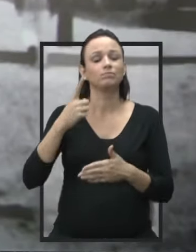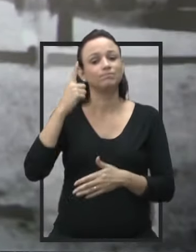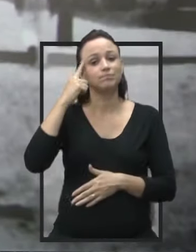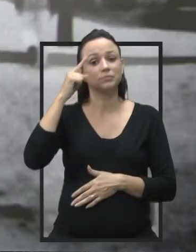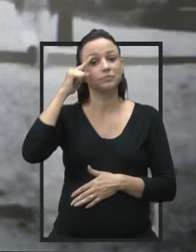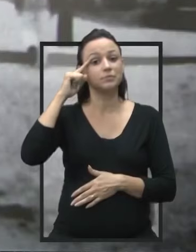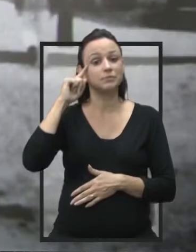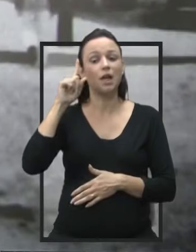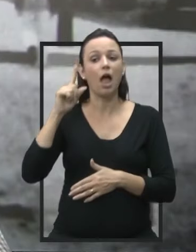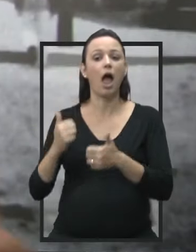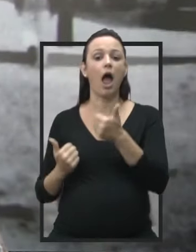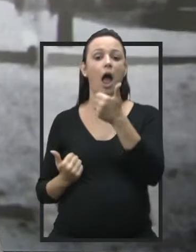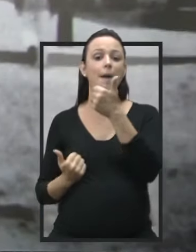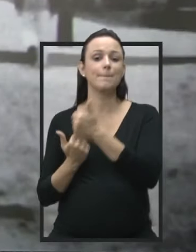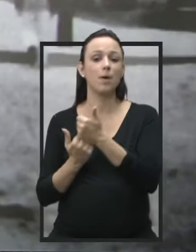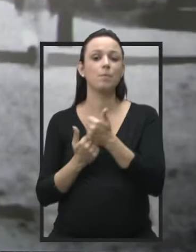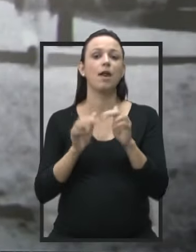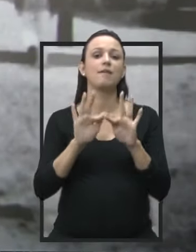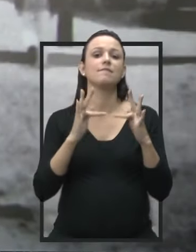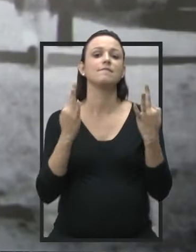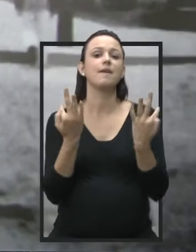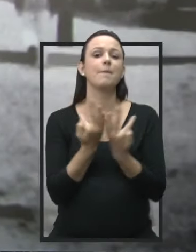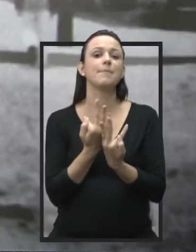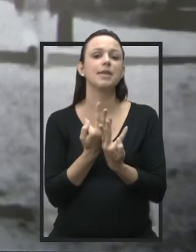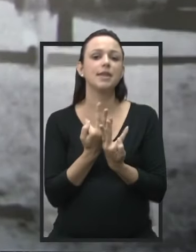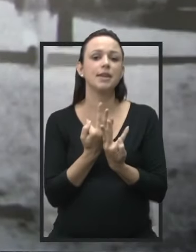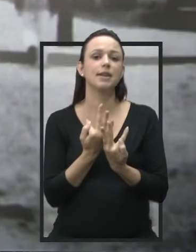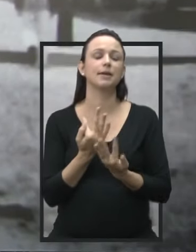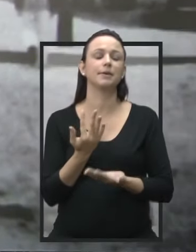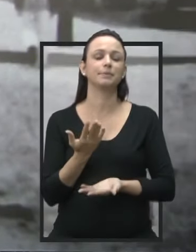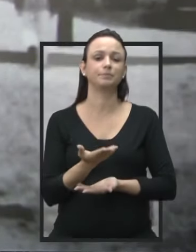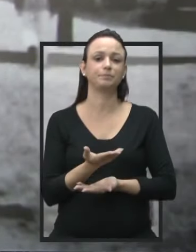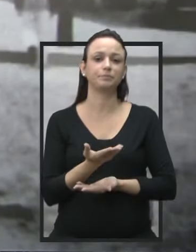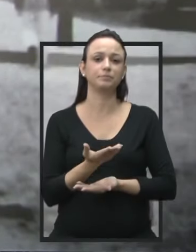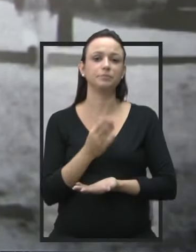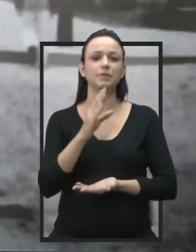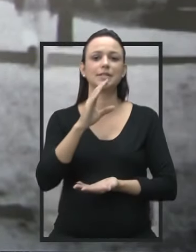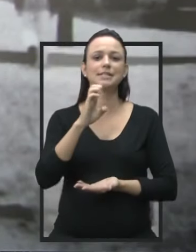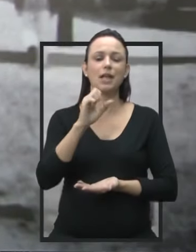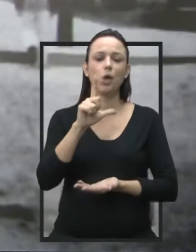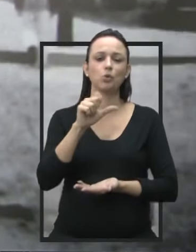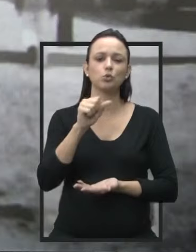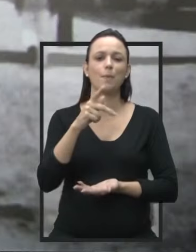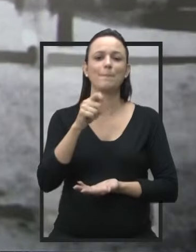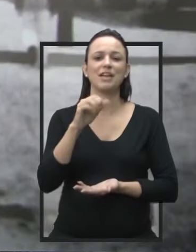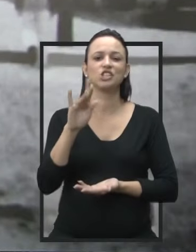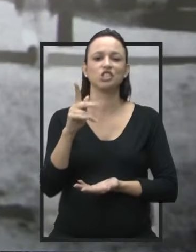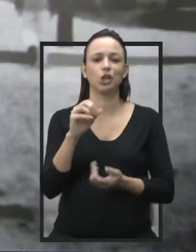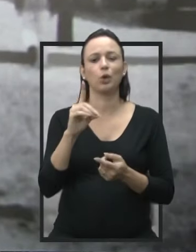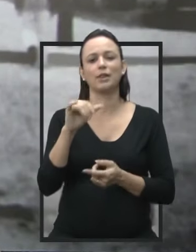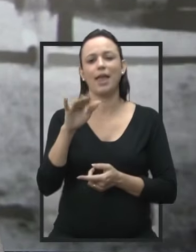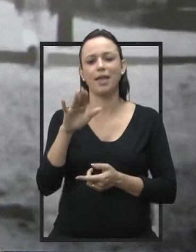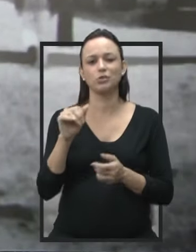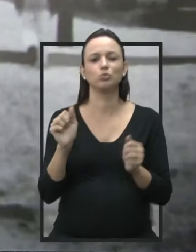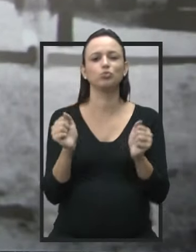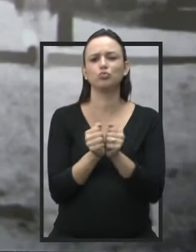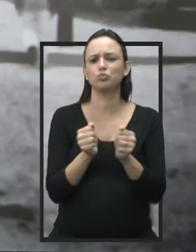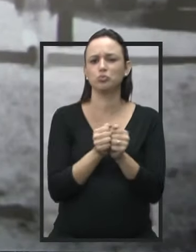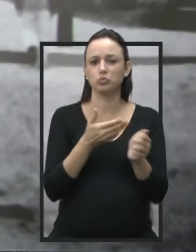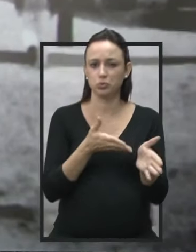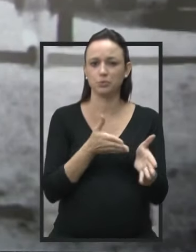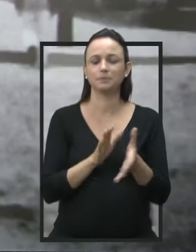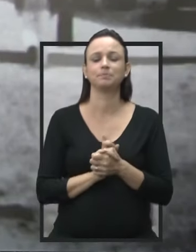Zezinho talvez apoiar a família do Celso Pacheco, Décio Pacheco, que estavam sempre com